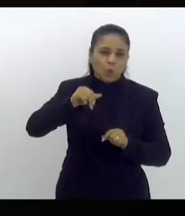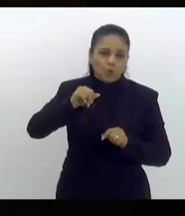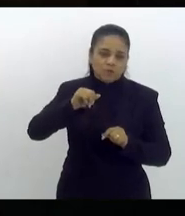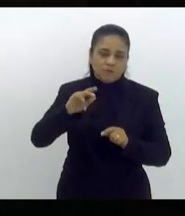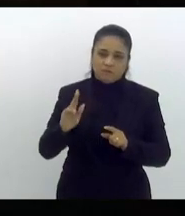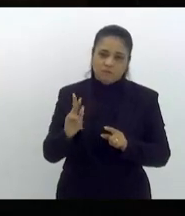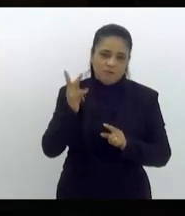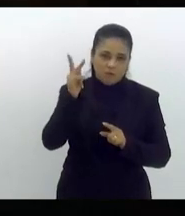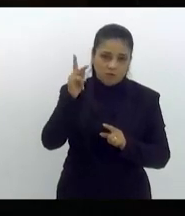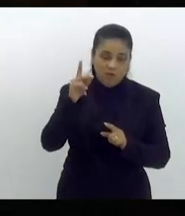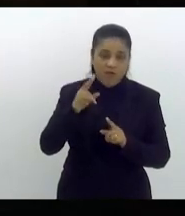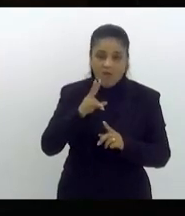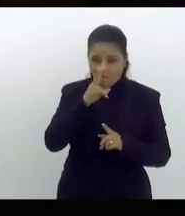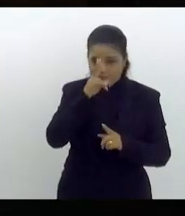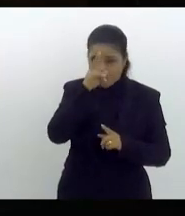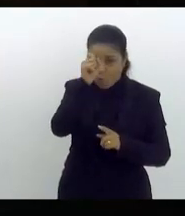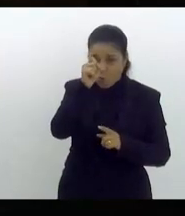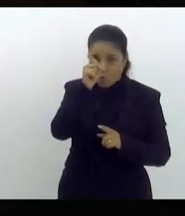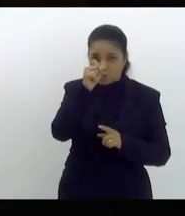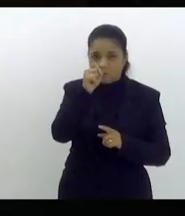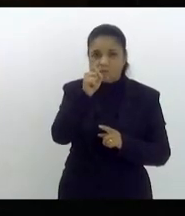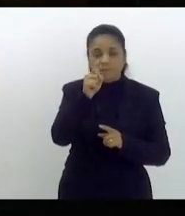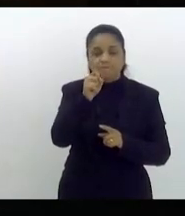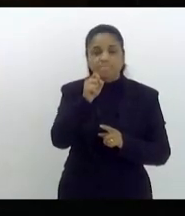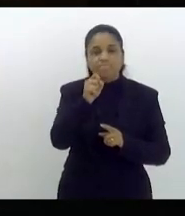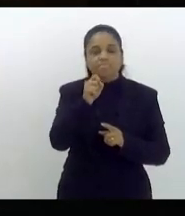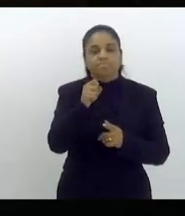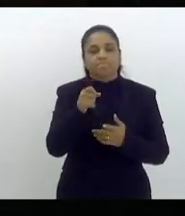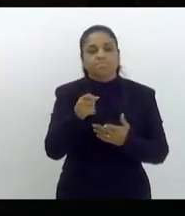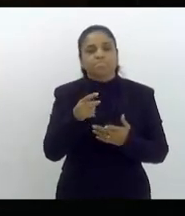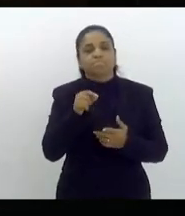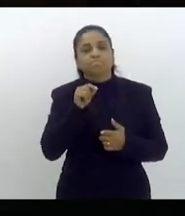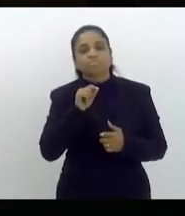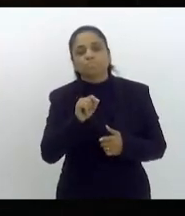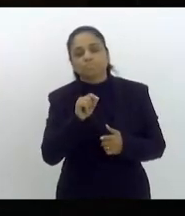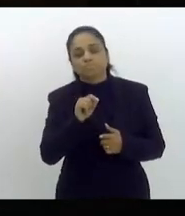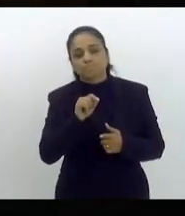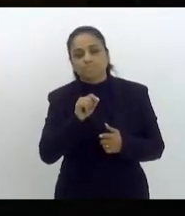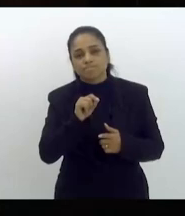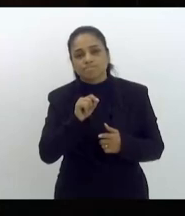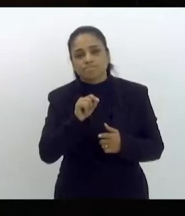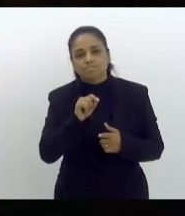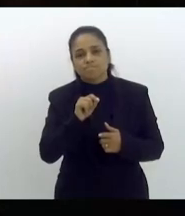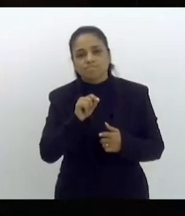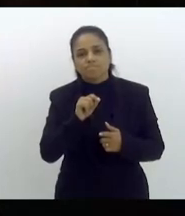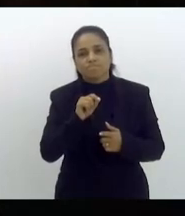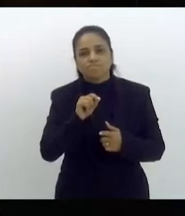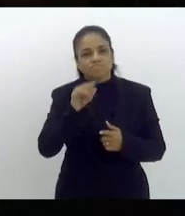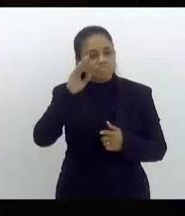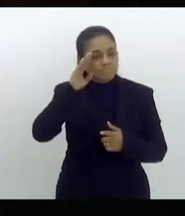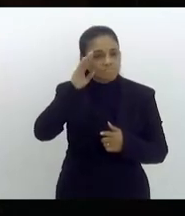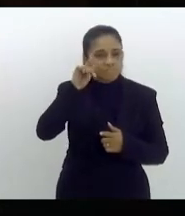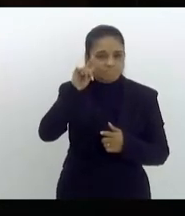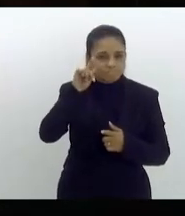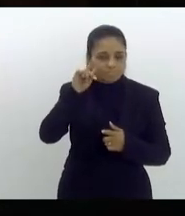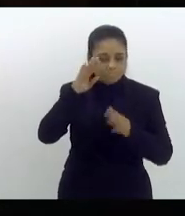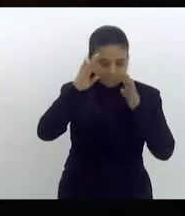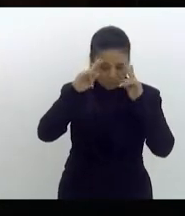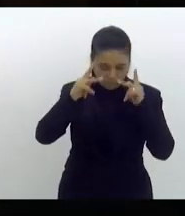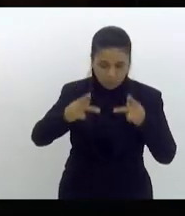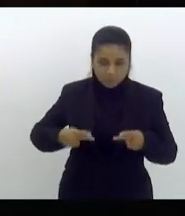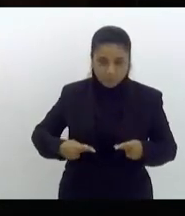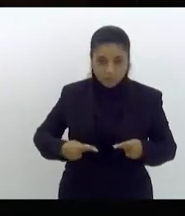a força integral e integradora do que é fundamentalmente humano